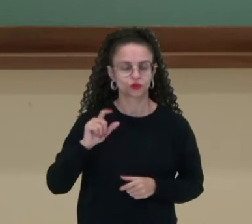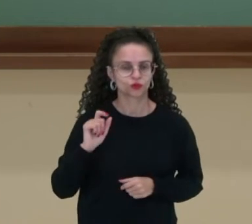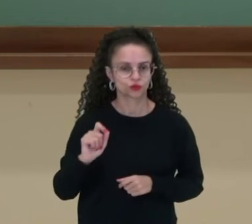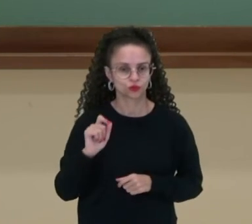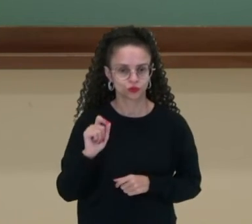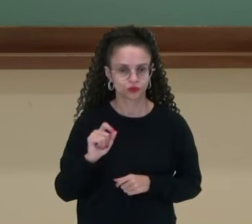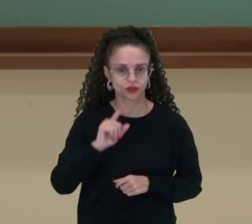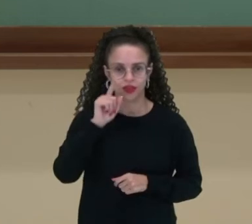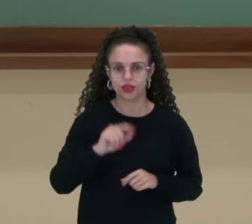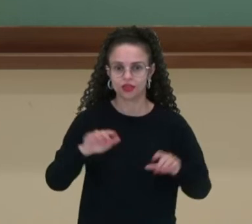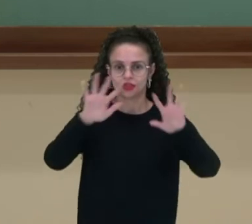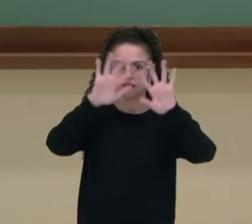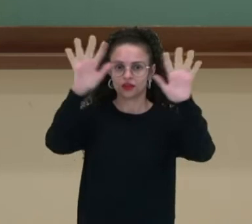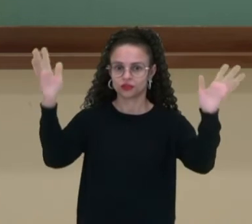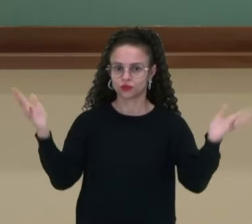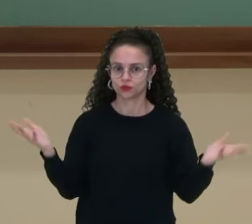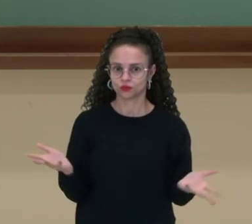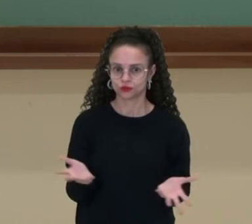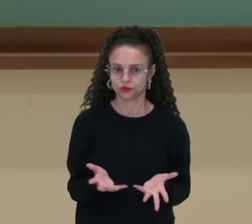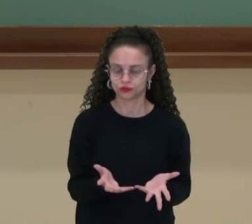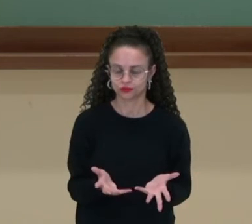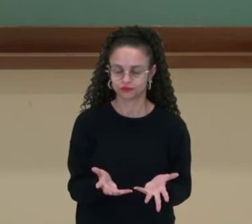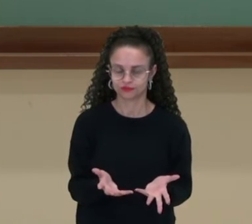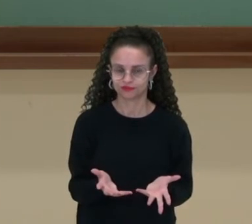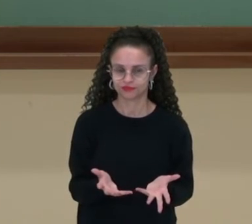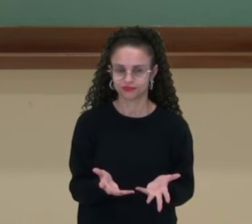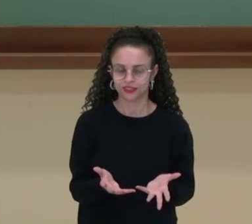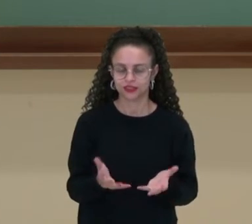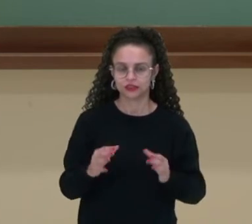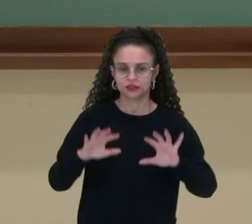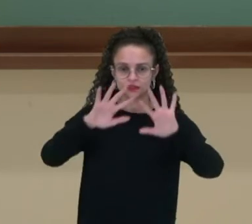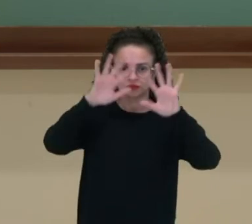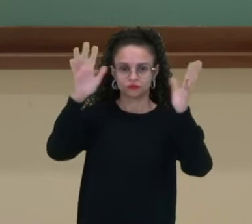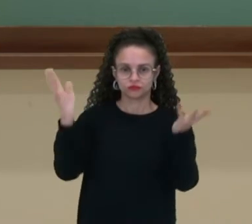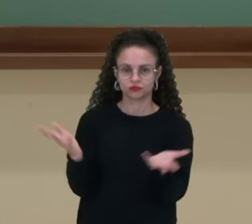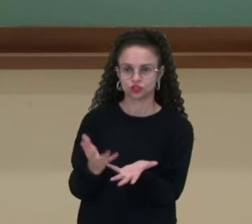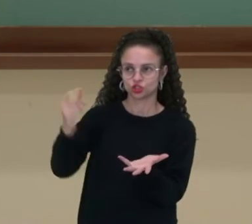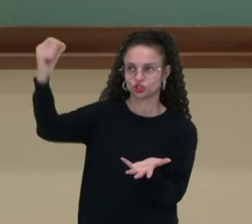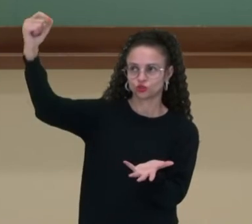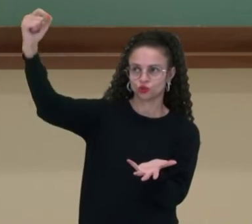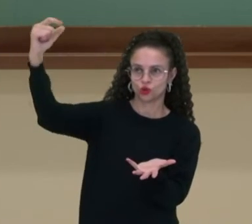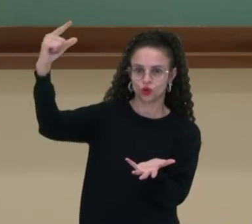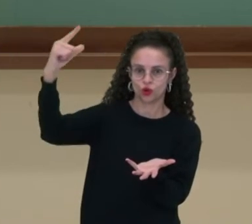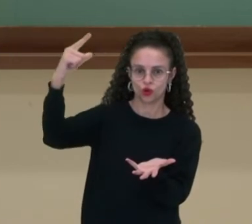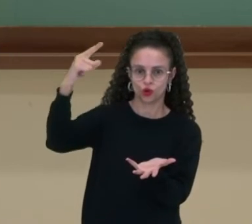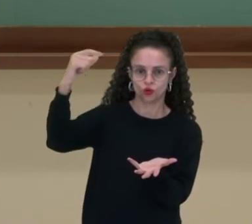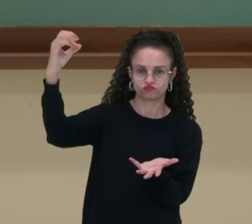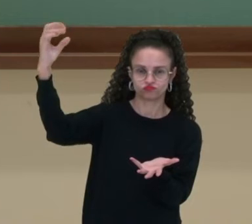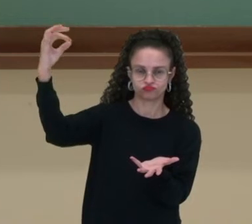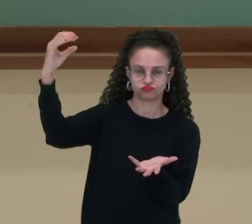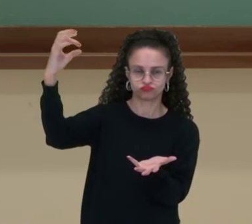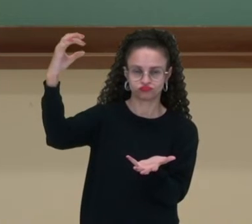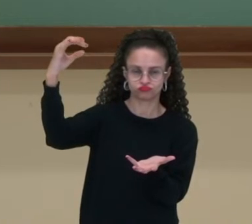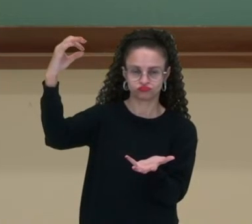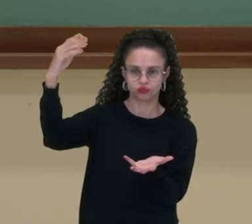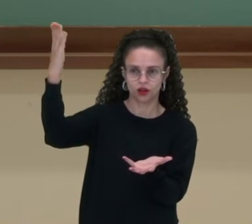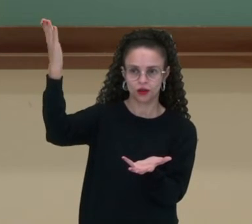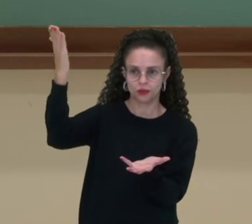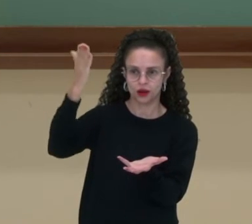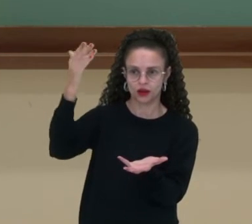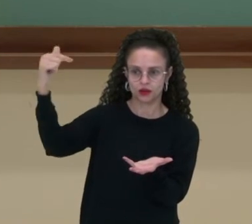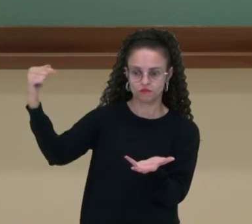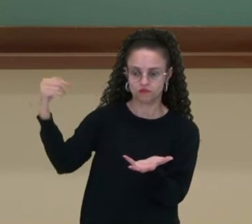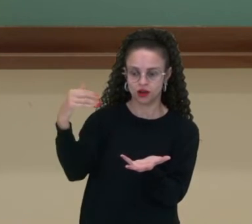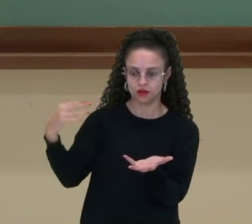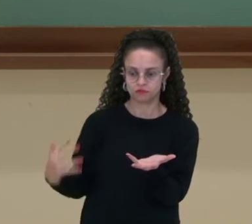né, é redondo, é um globo. E à medida que a luz do Sol bate na superfície, ela esquenta de forma desigual a